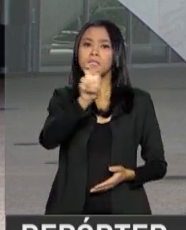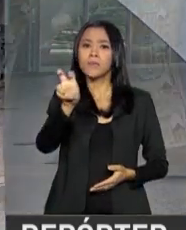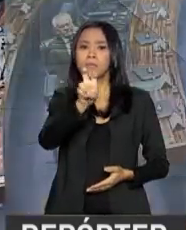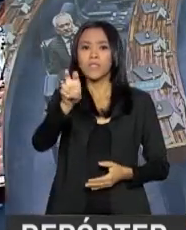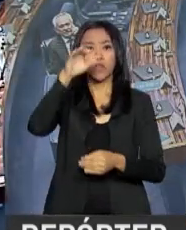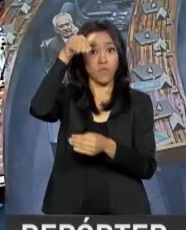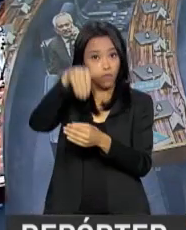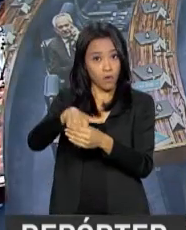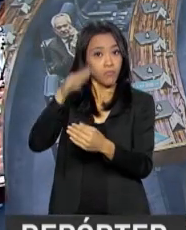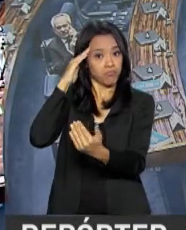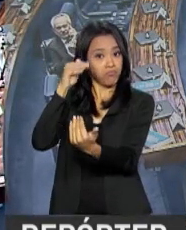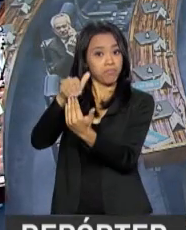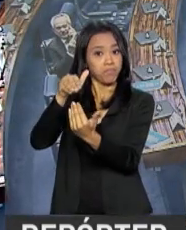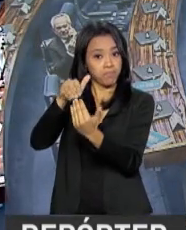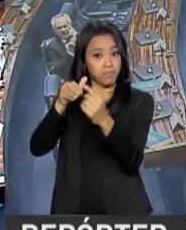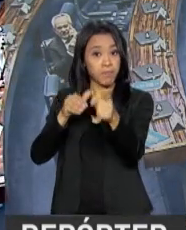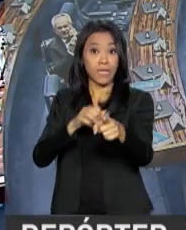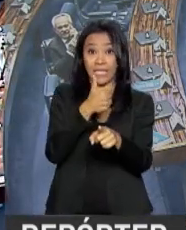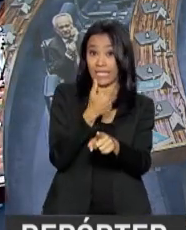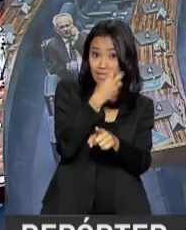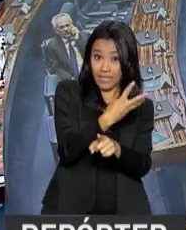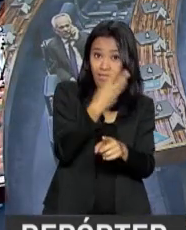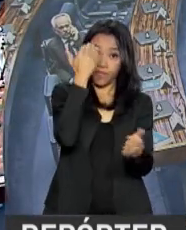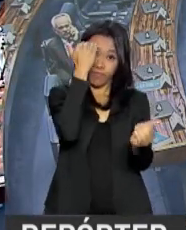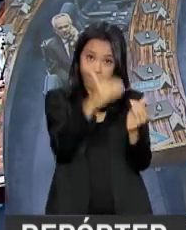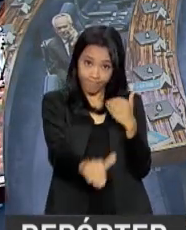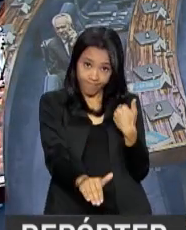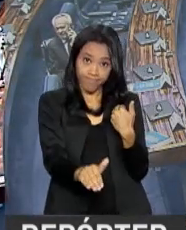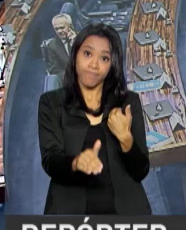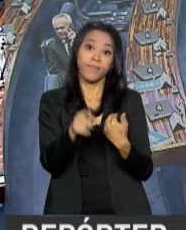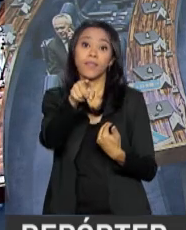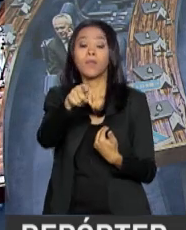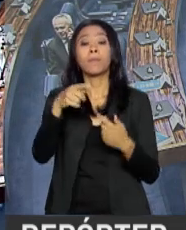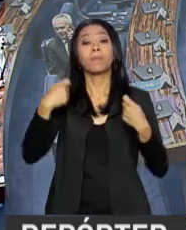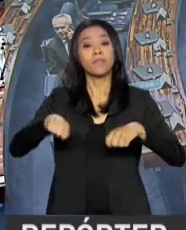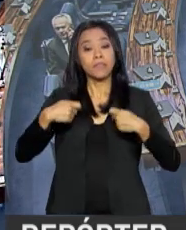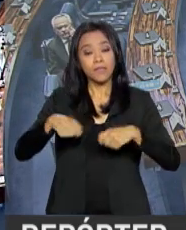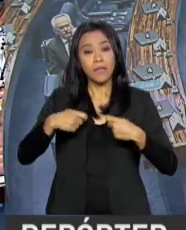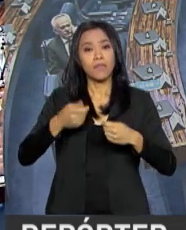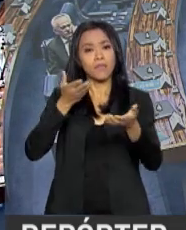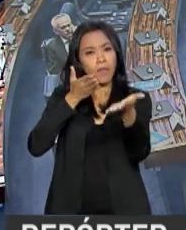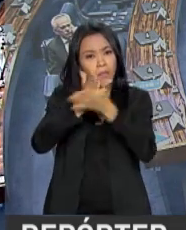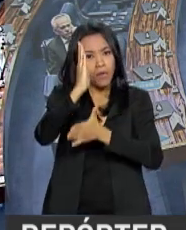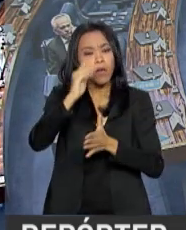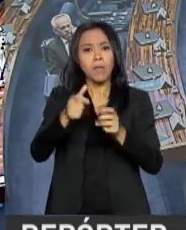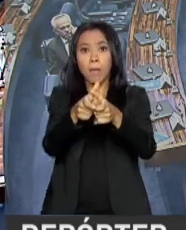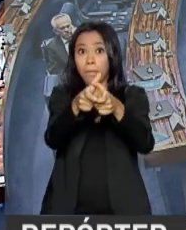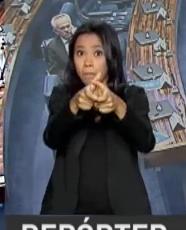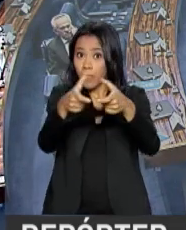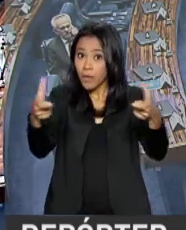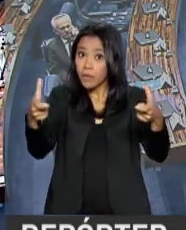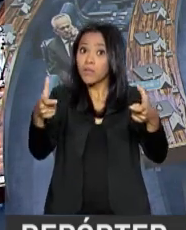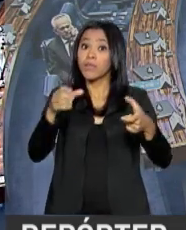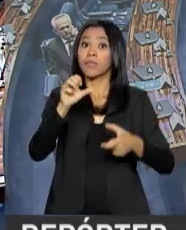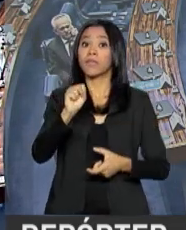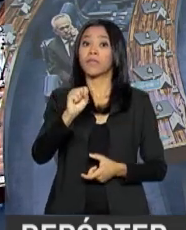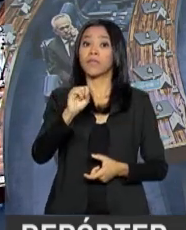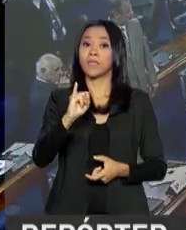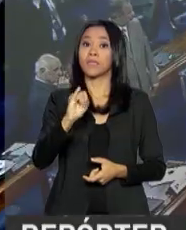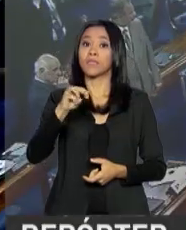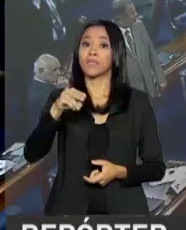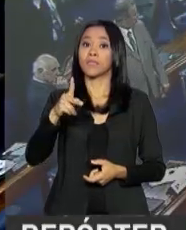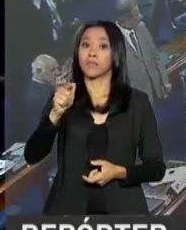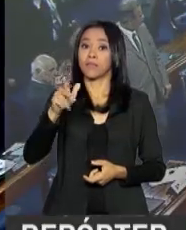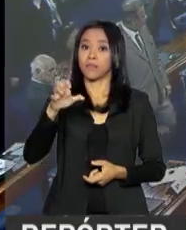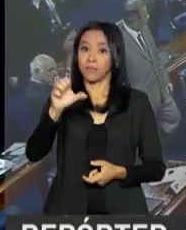votos favoráveis e 13 contra. Para passar, o ato precisava ser aprovado por maioria simples de